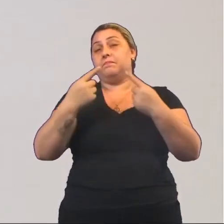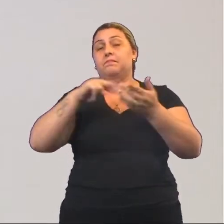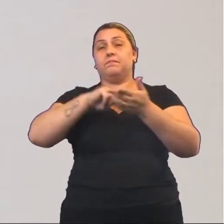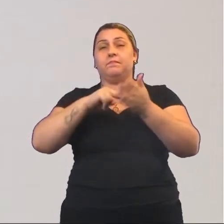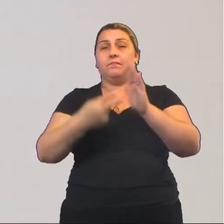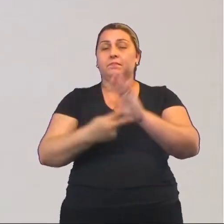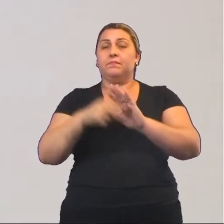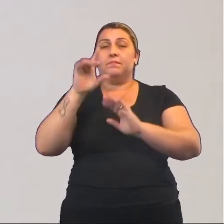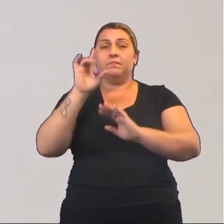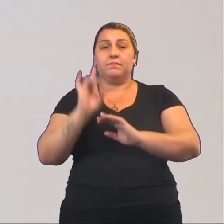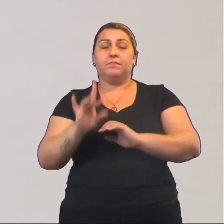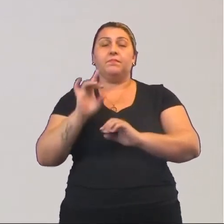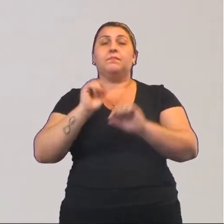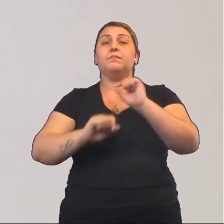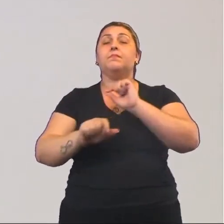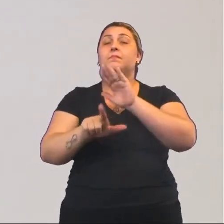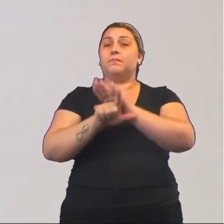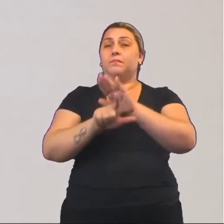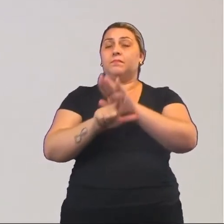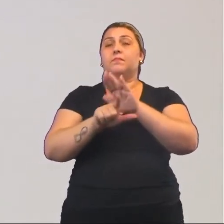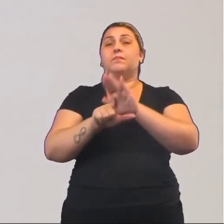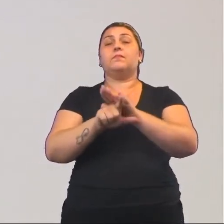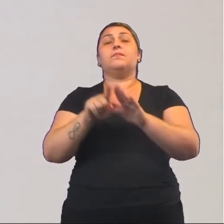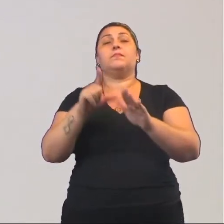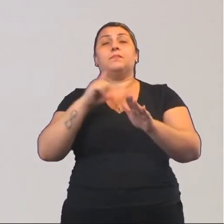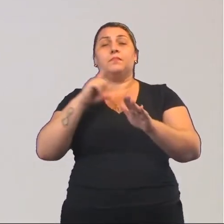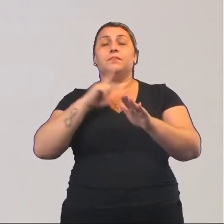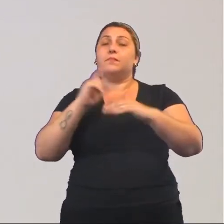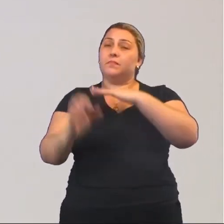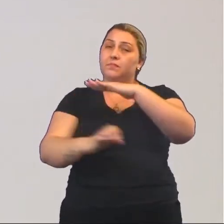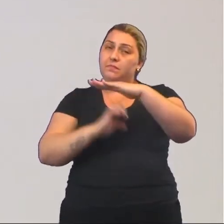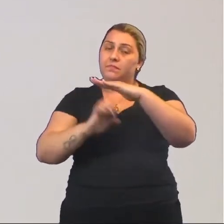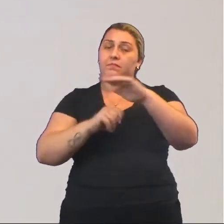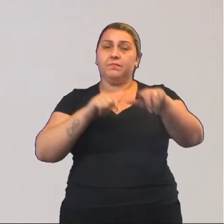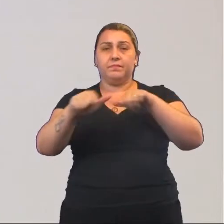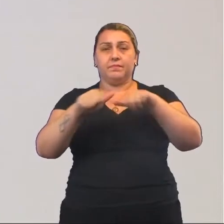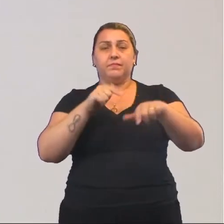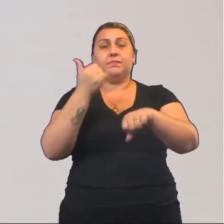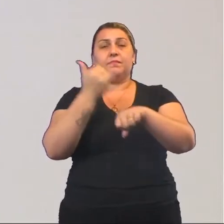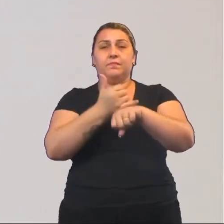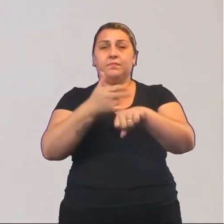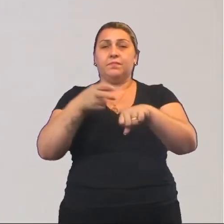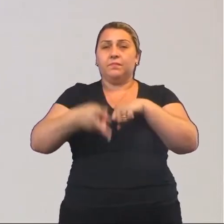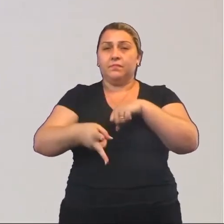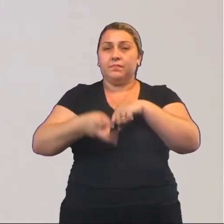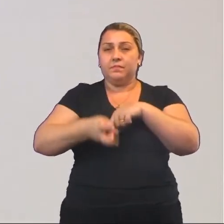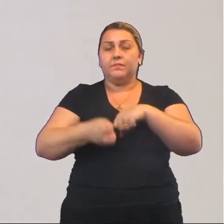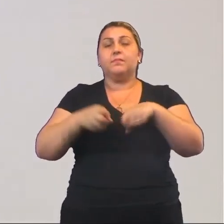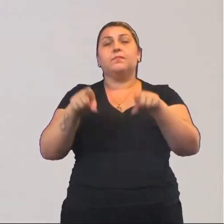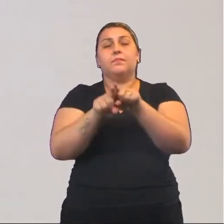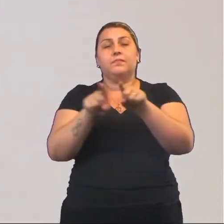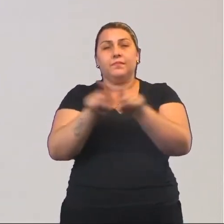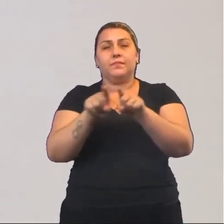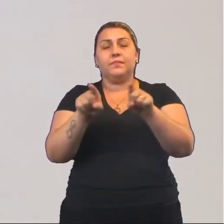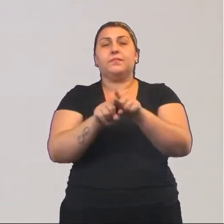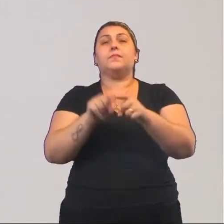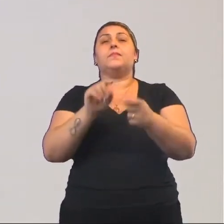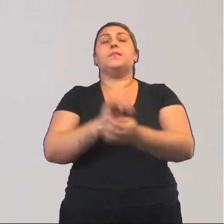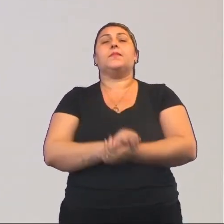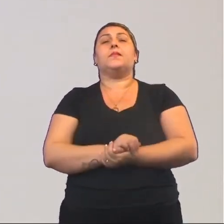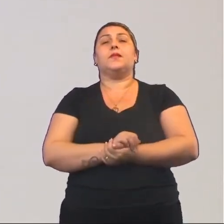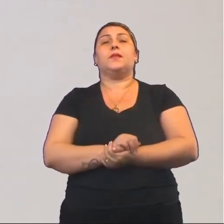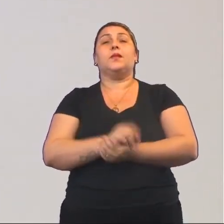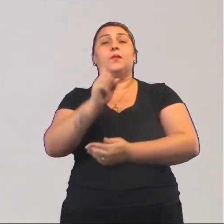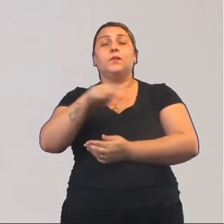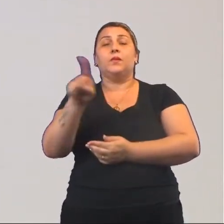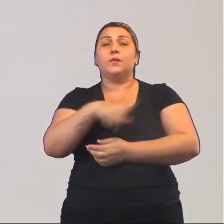que é apenas as ilegais. Muitas empresas que trabalham com mineração, até mesmo com a anuência